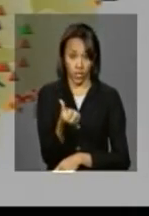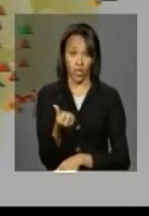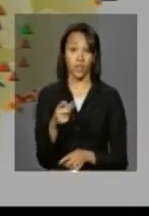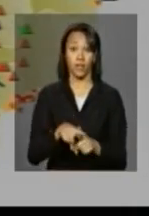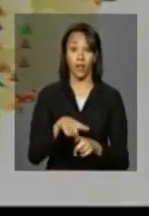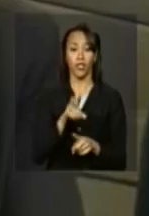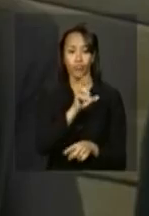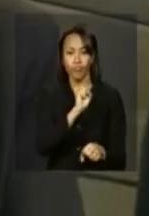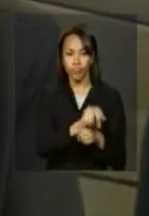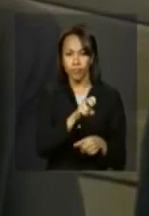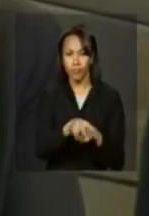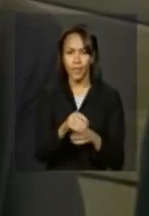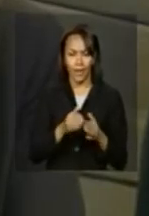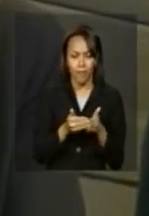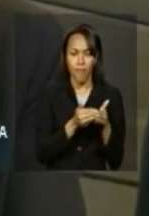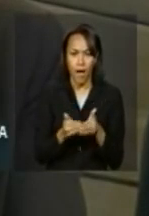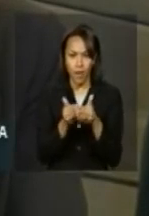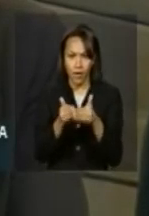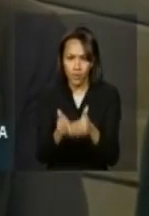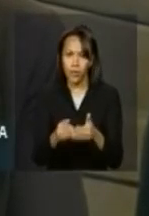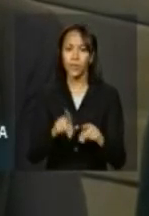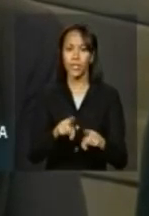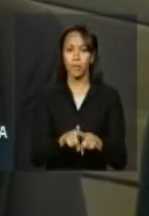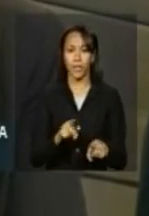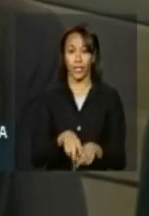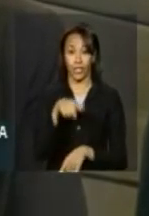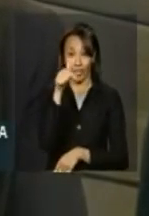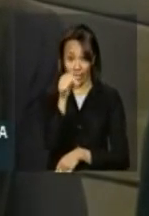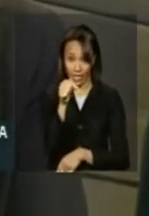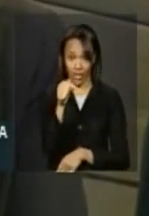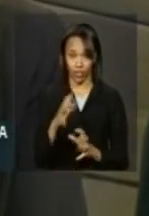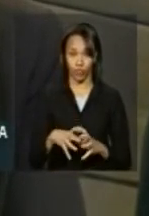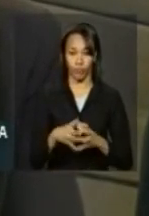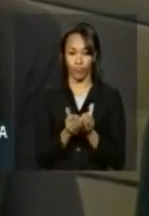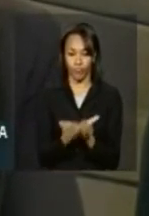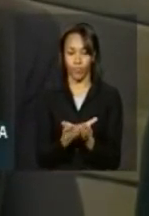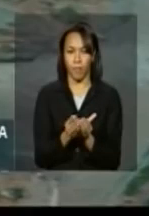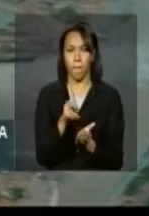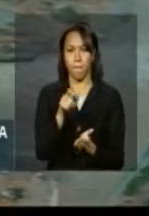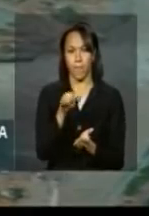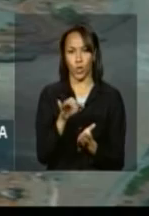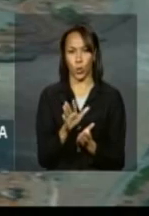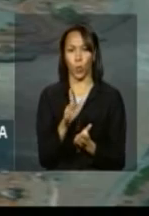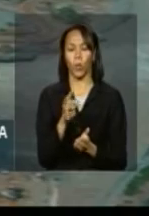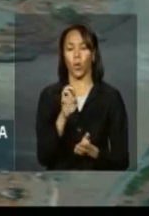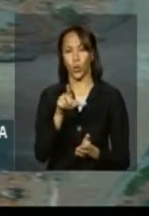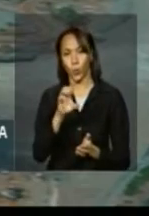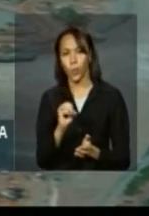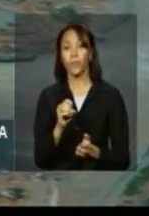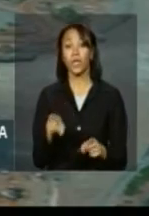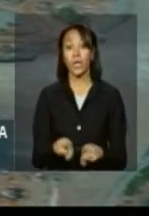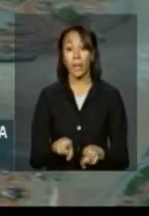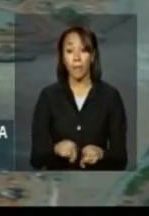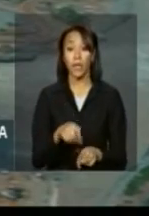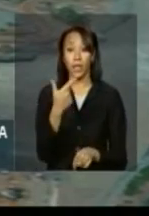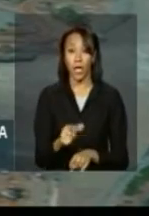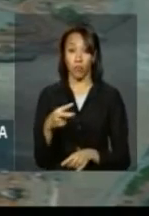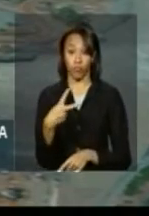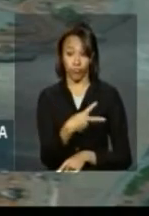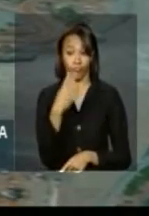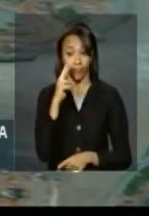contratação de 226 embarcações e de 7 estaleiros. Aqui vamos ver, então, aqui a usina hidrelétrica